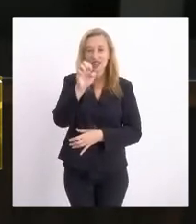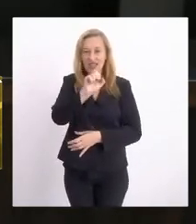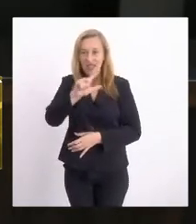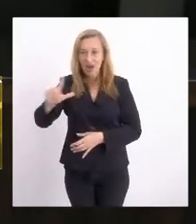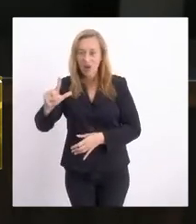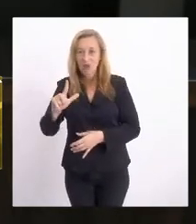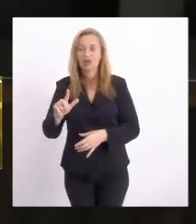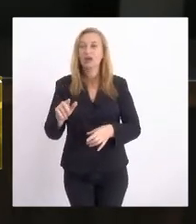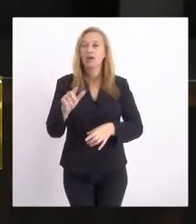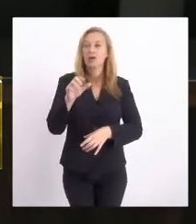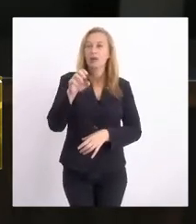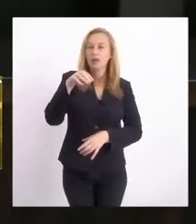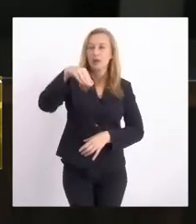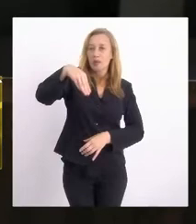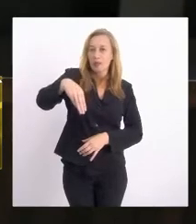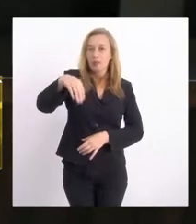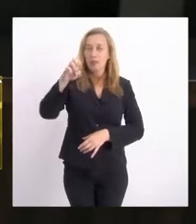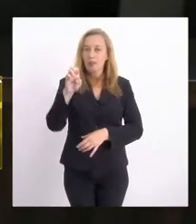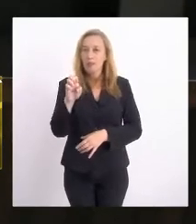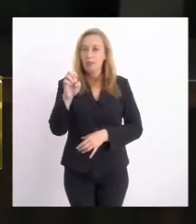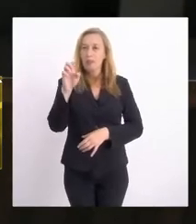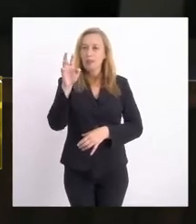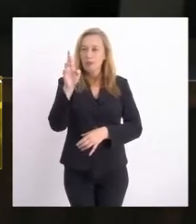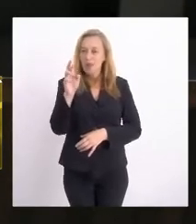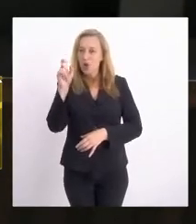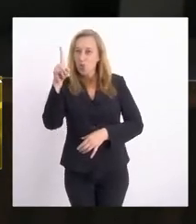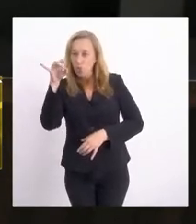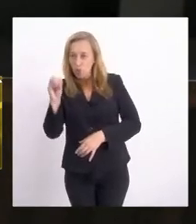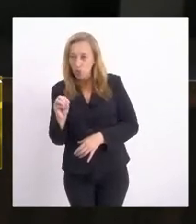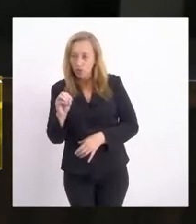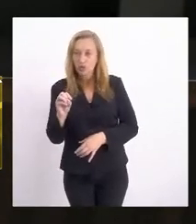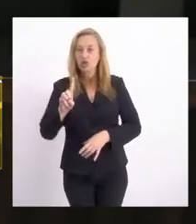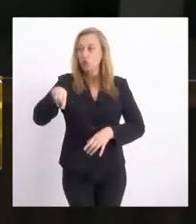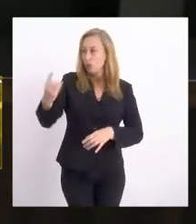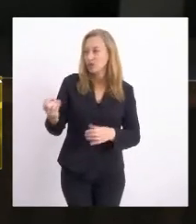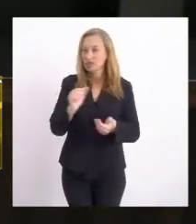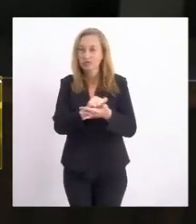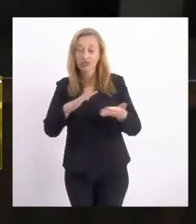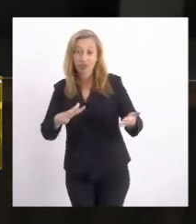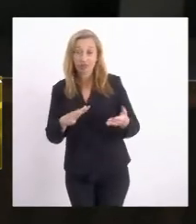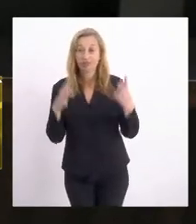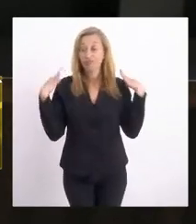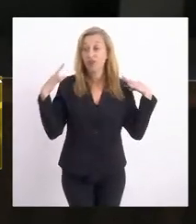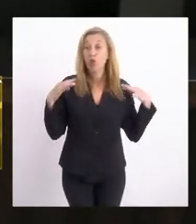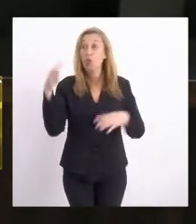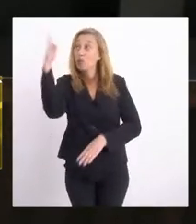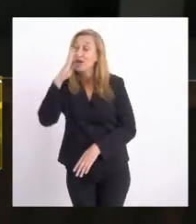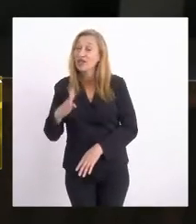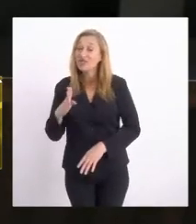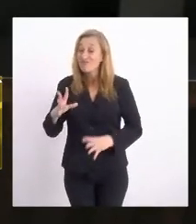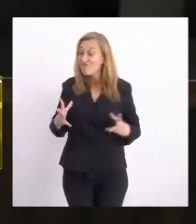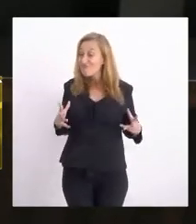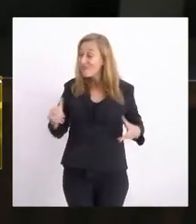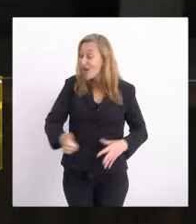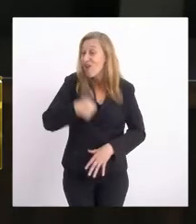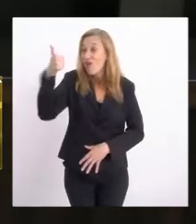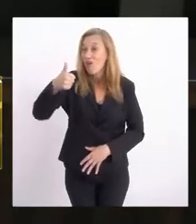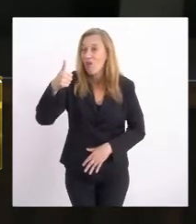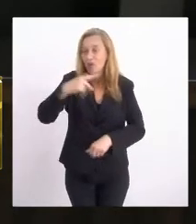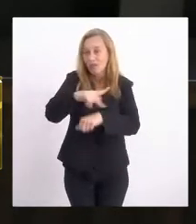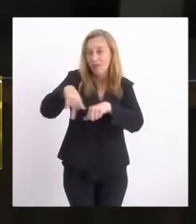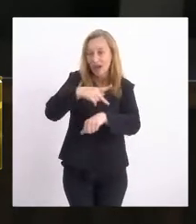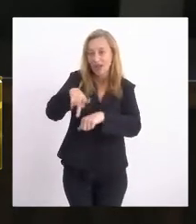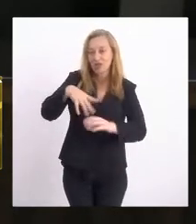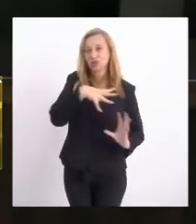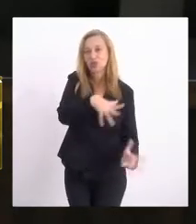mergulho contemplativo e outras atividades turísticas o Brasil é o melhor país do mundo para